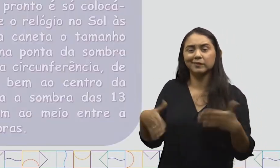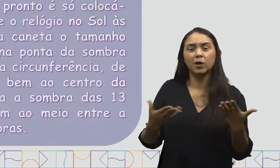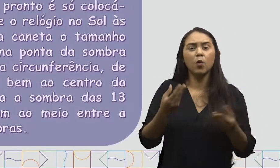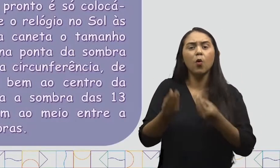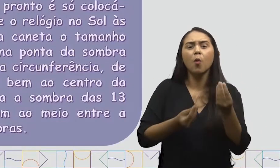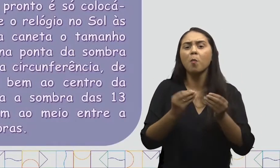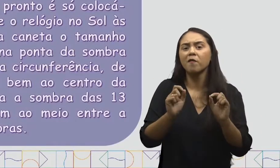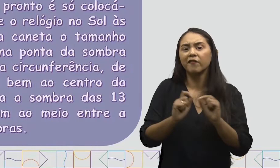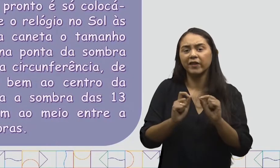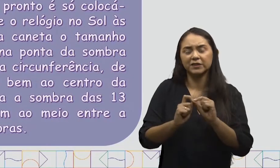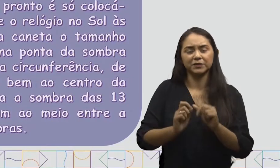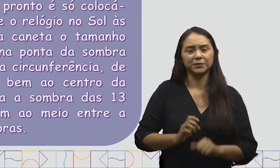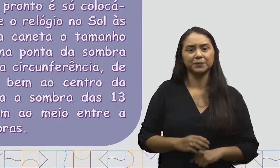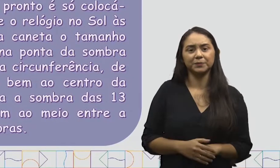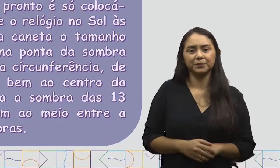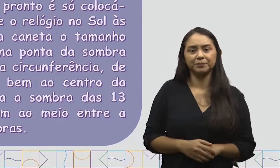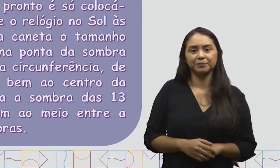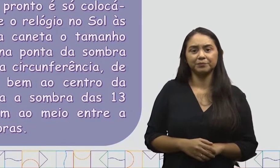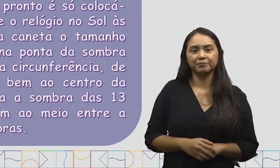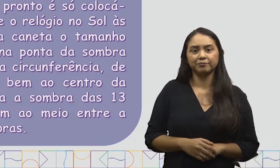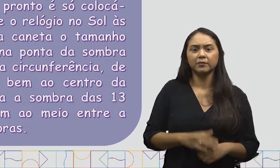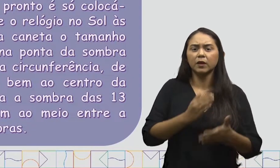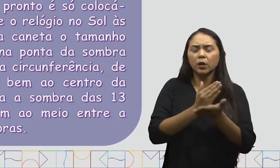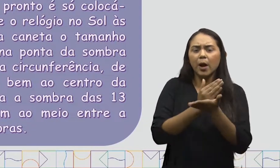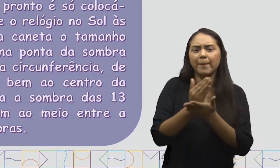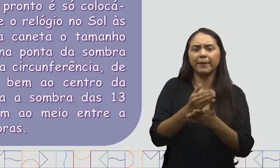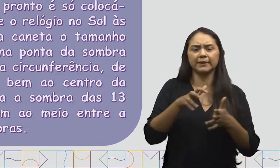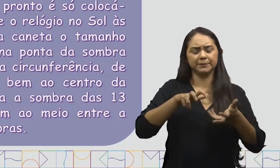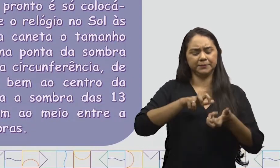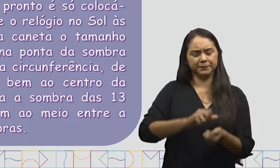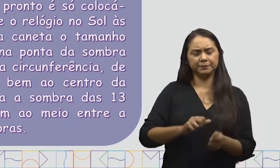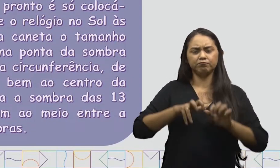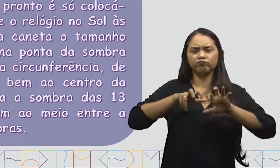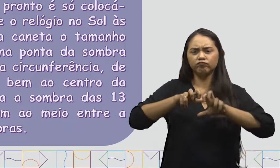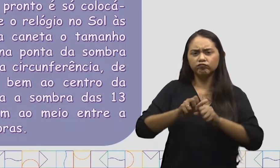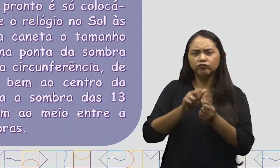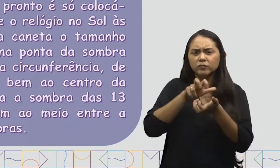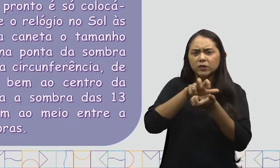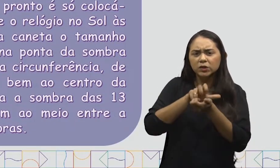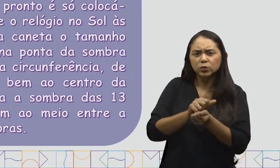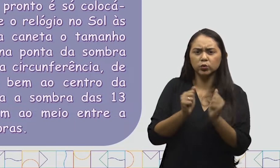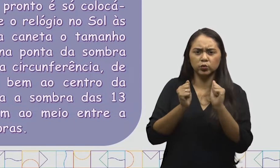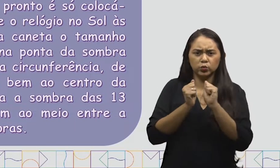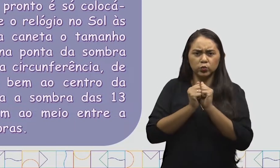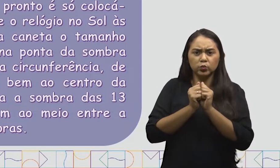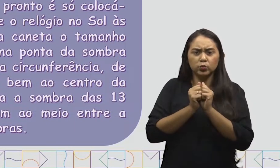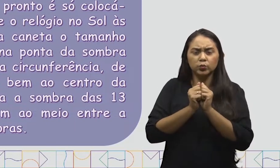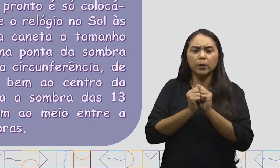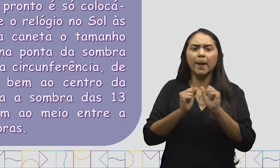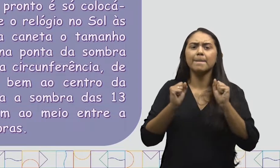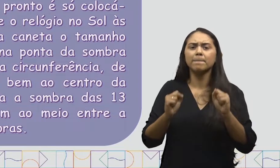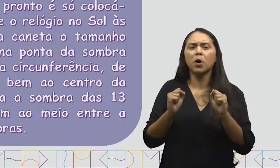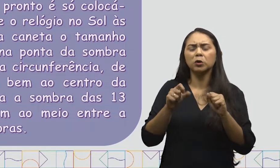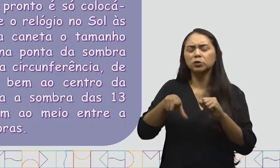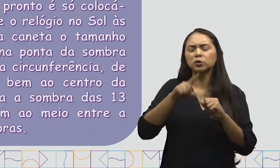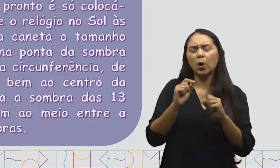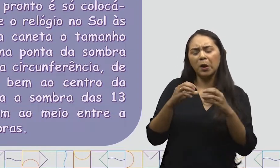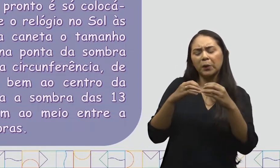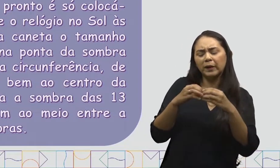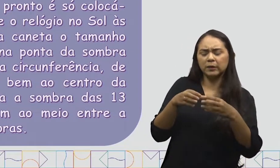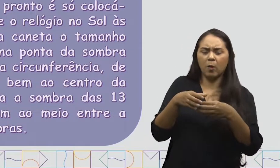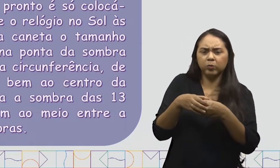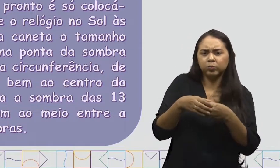ficará assim. Primeiro, amasse a massinha até que ela fique bem juntinha. Pode fazer algum formato se